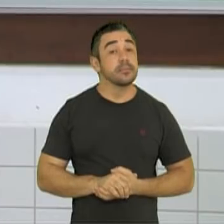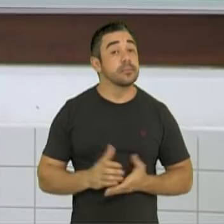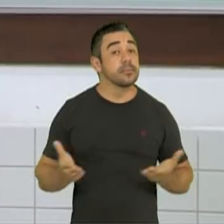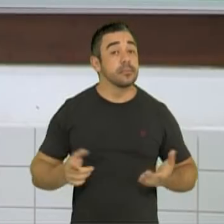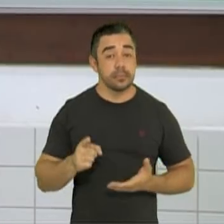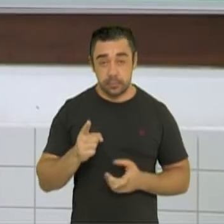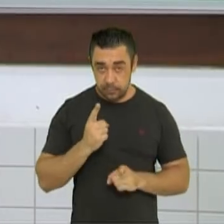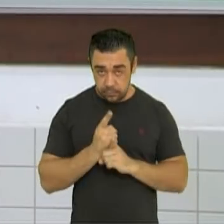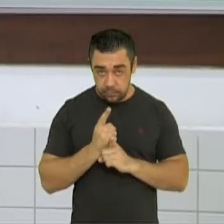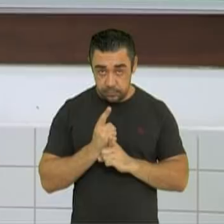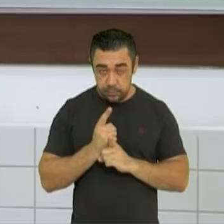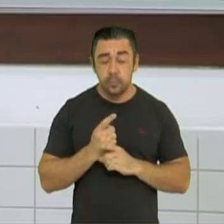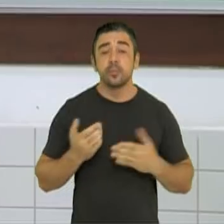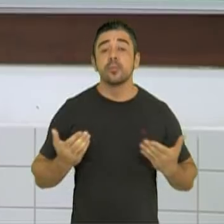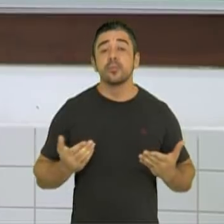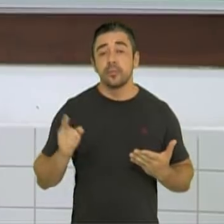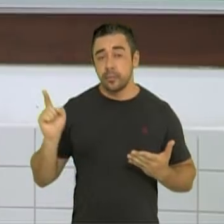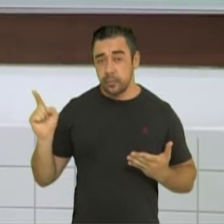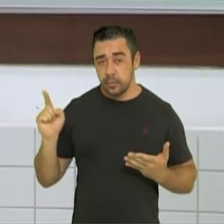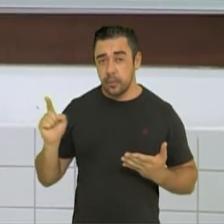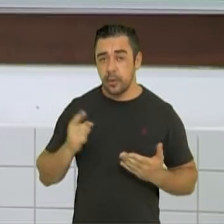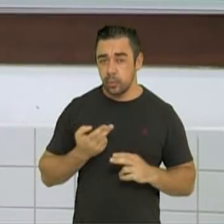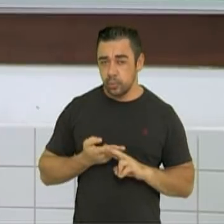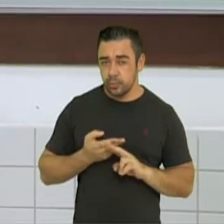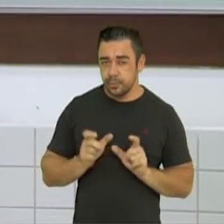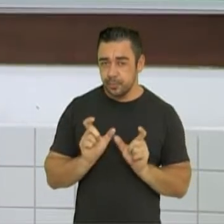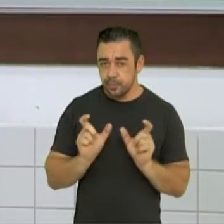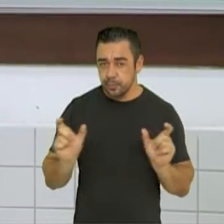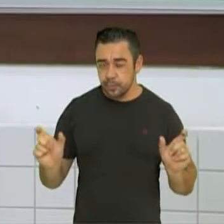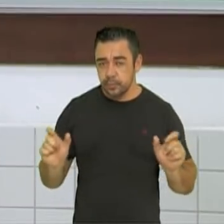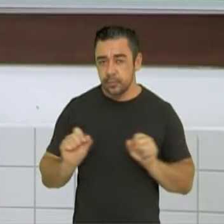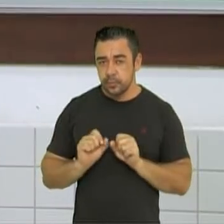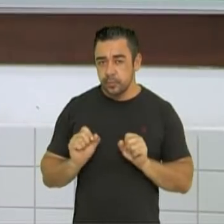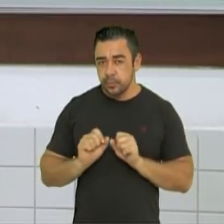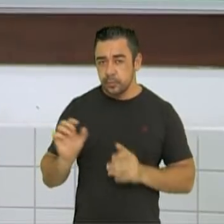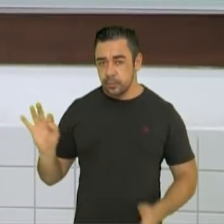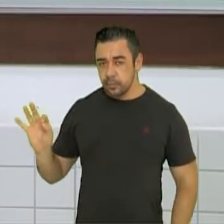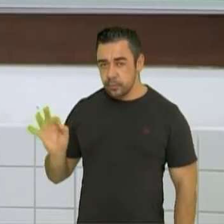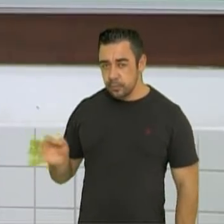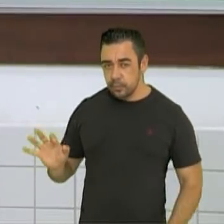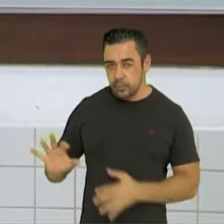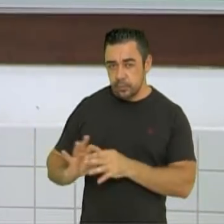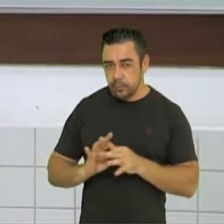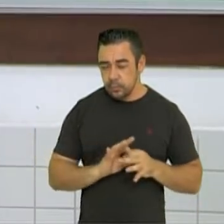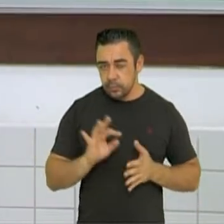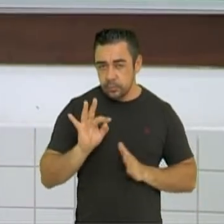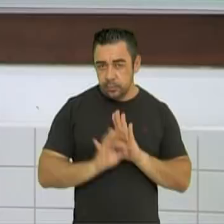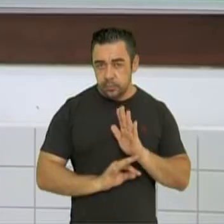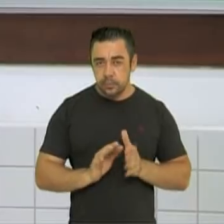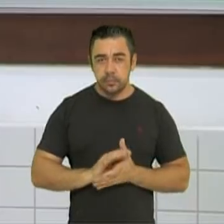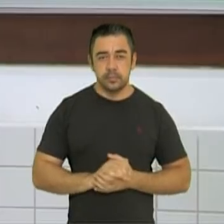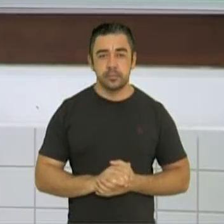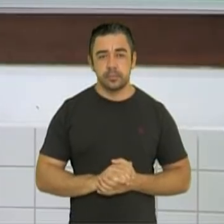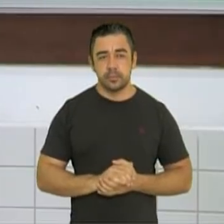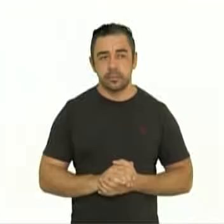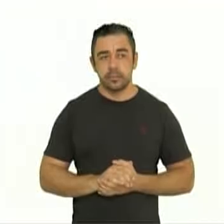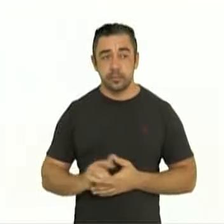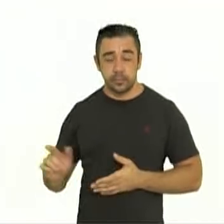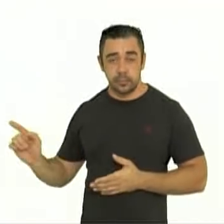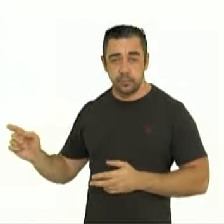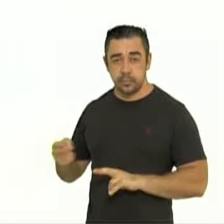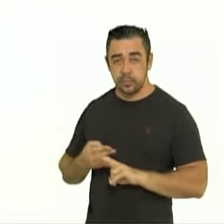E aí, descobriu? Quais são os elementos que ela utilizou então para fazer ali a coesão do seu texto?